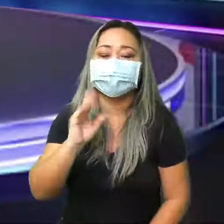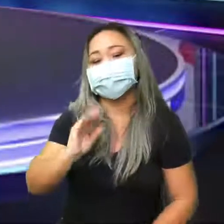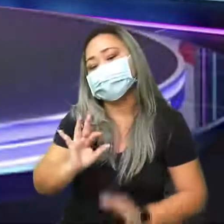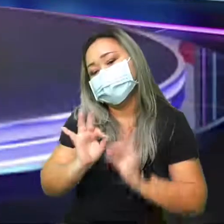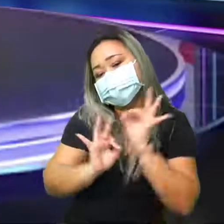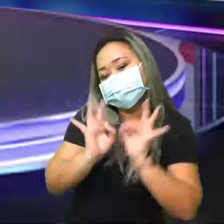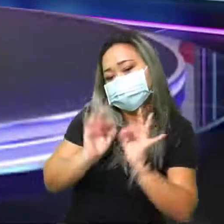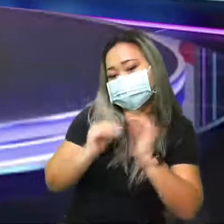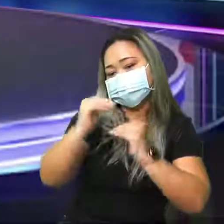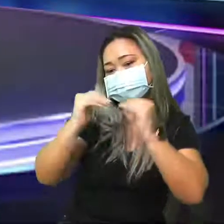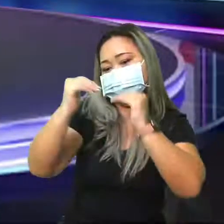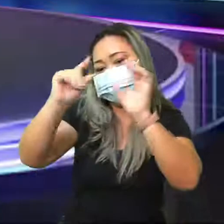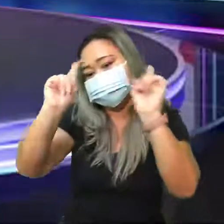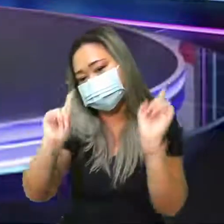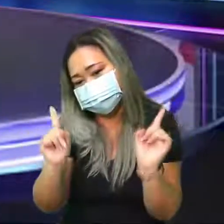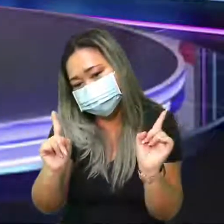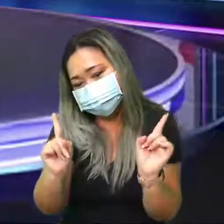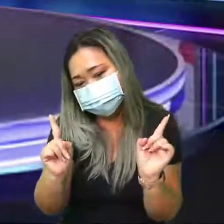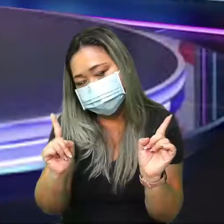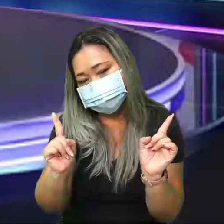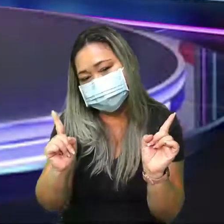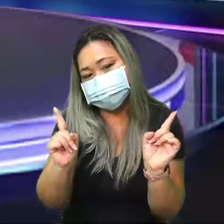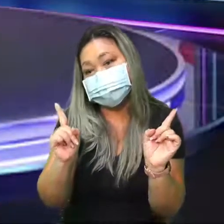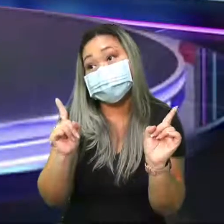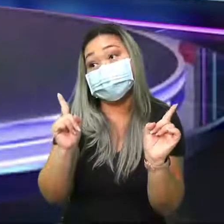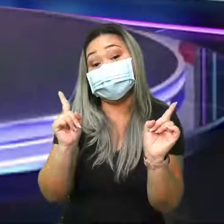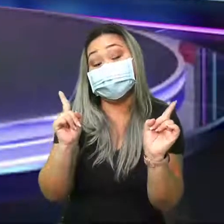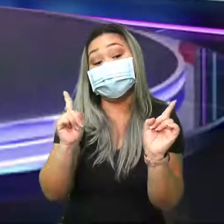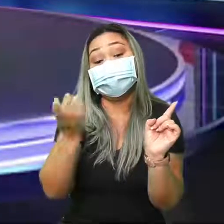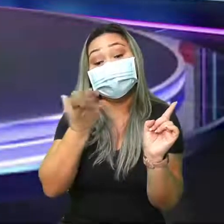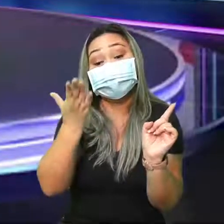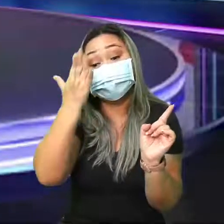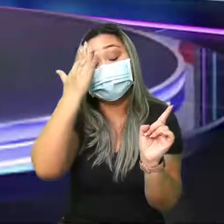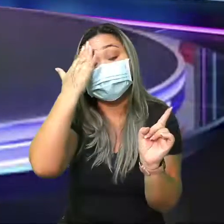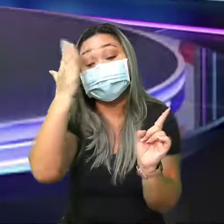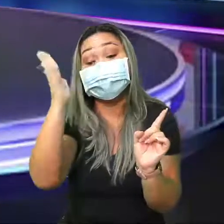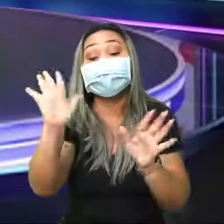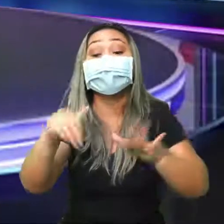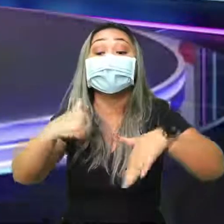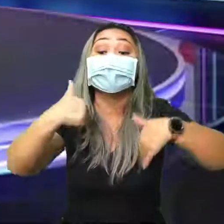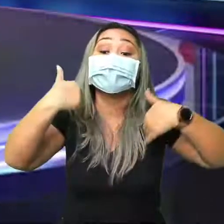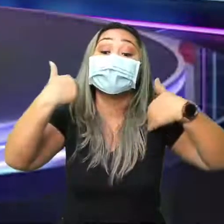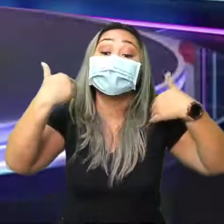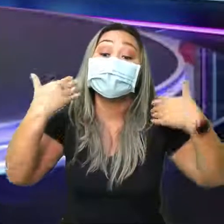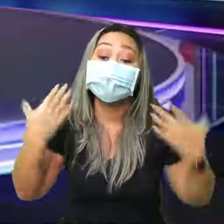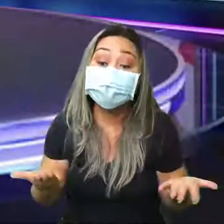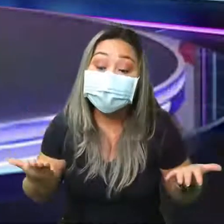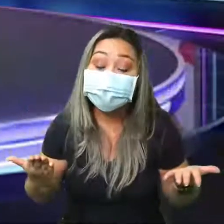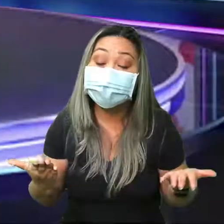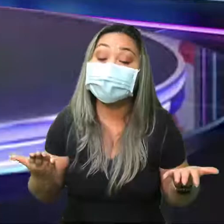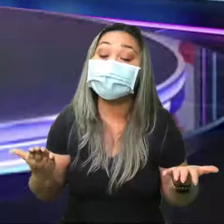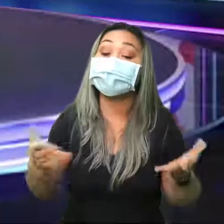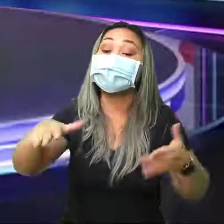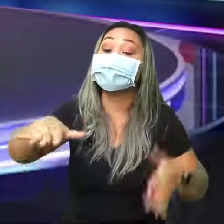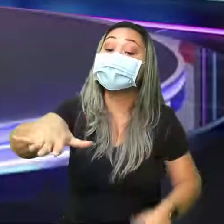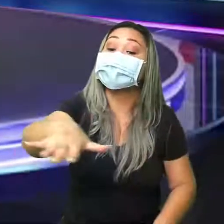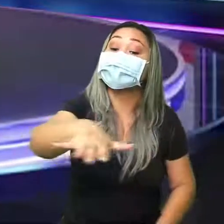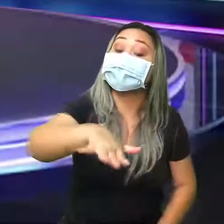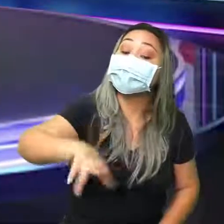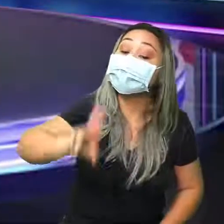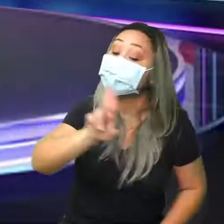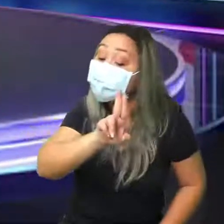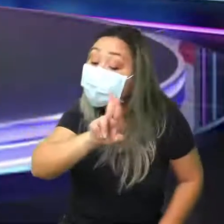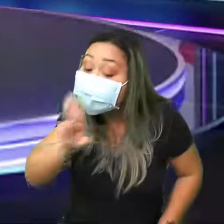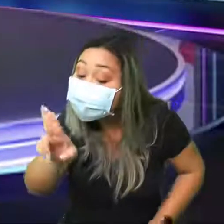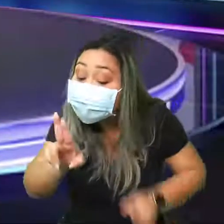de organização. Ela está querendo saber qual é a região, como é que ela se denomina,